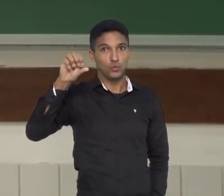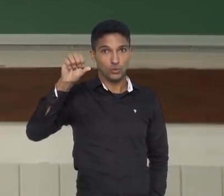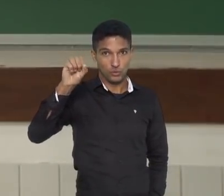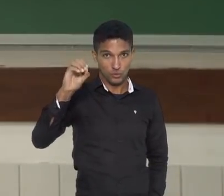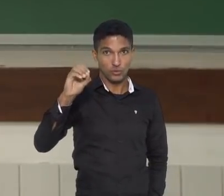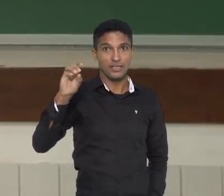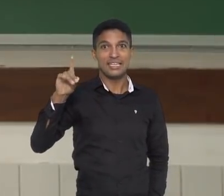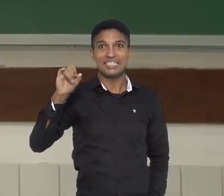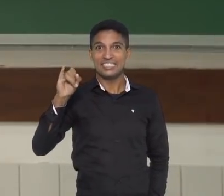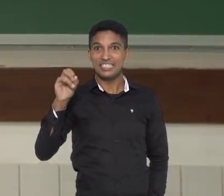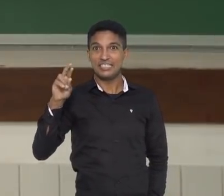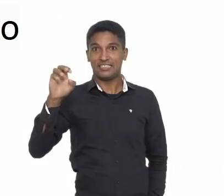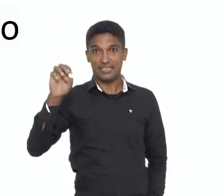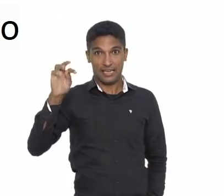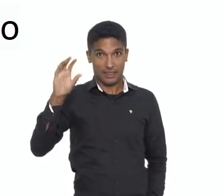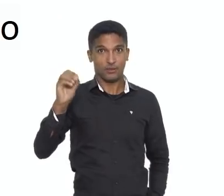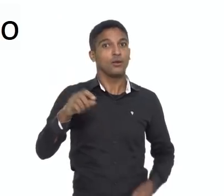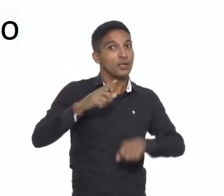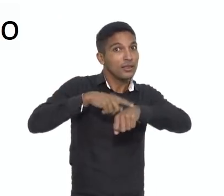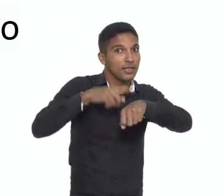já voltamos com a resposta.